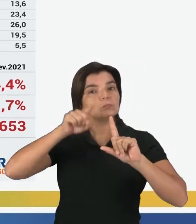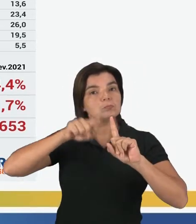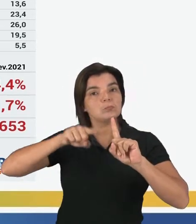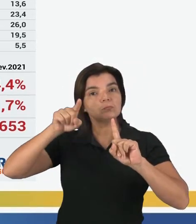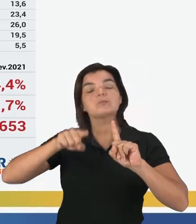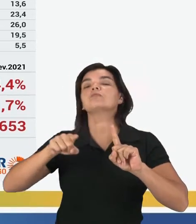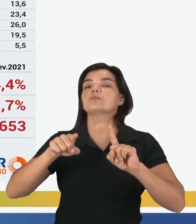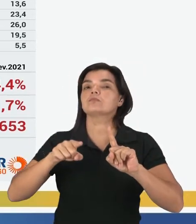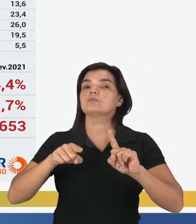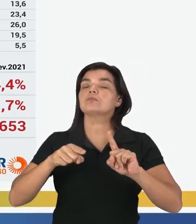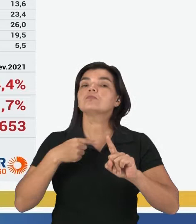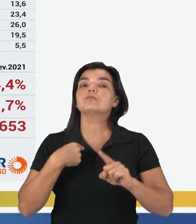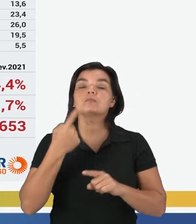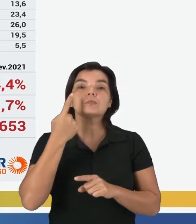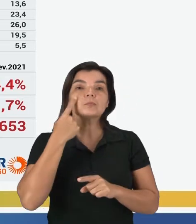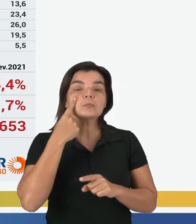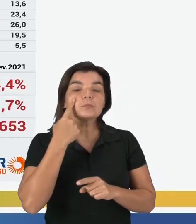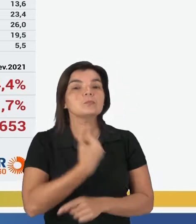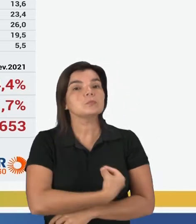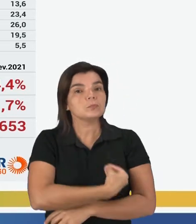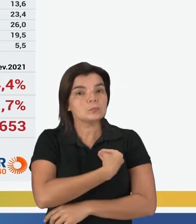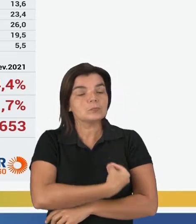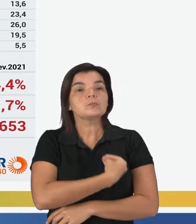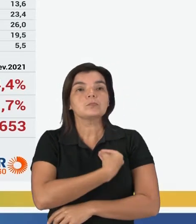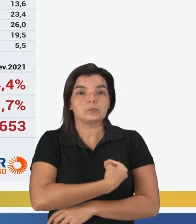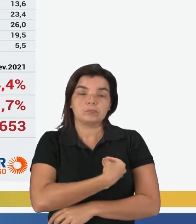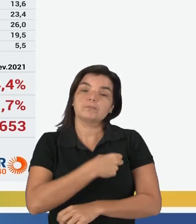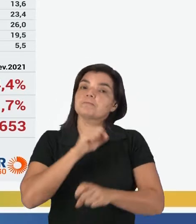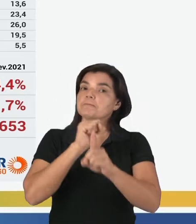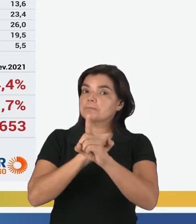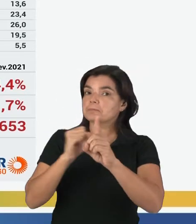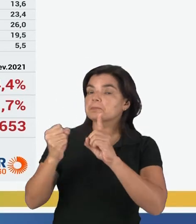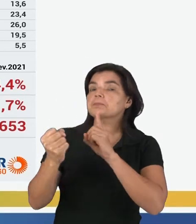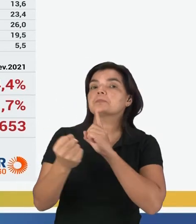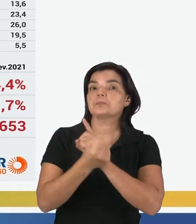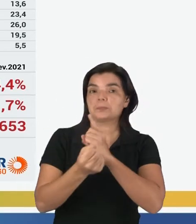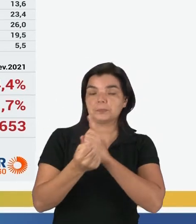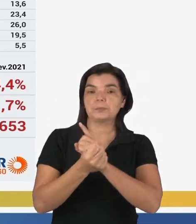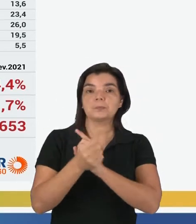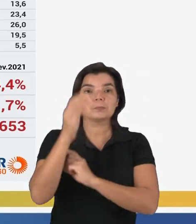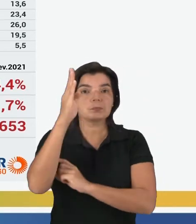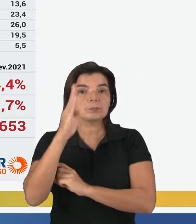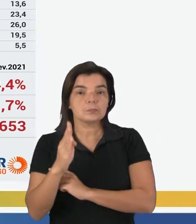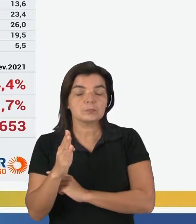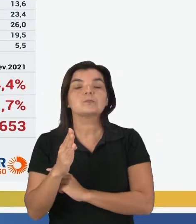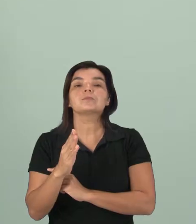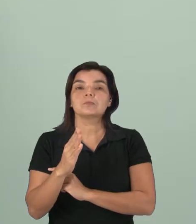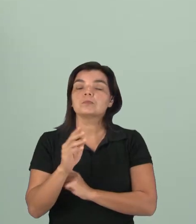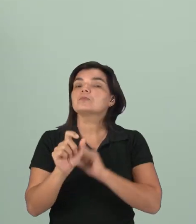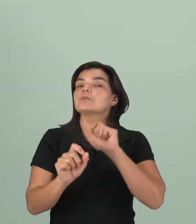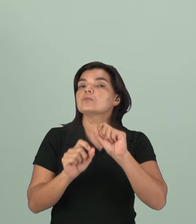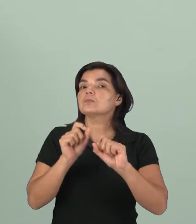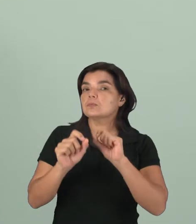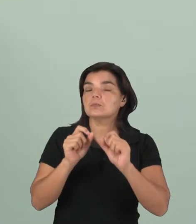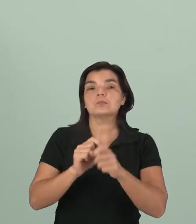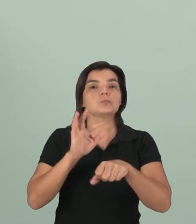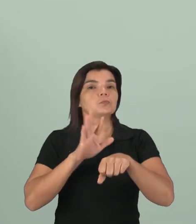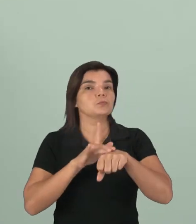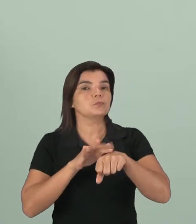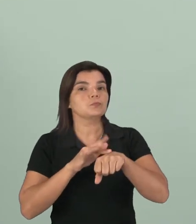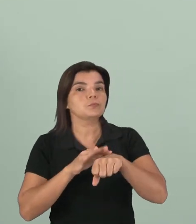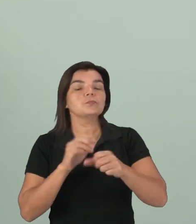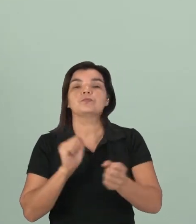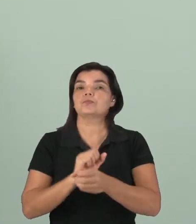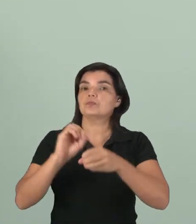estatísticas que eu queira sobre determinada realidade de uma sociedade nossa, sobre a questão de doenças,